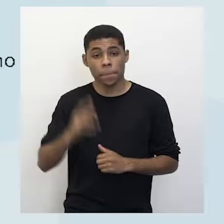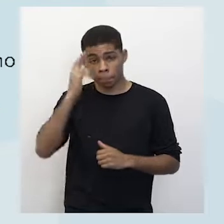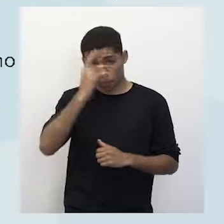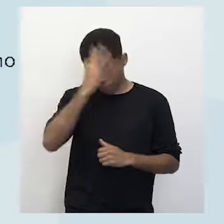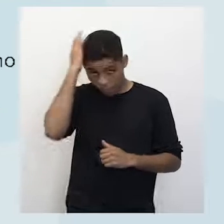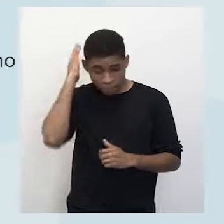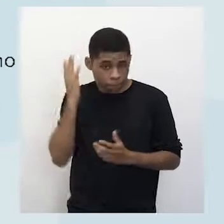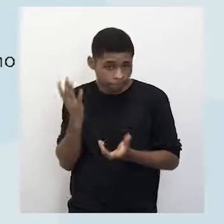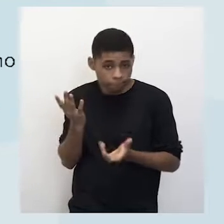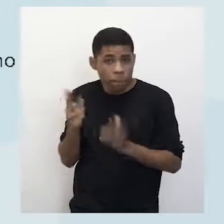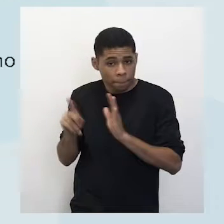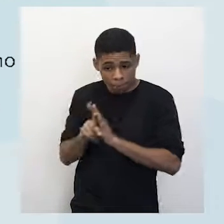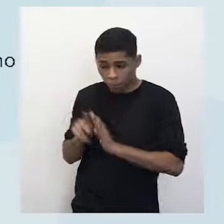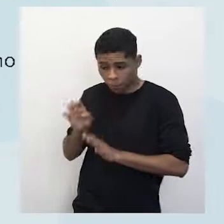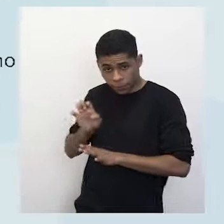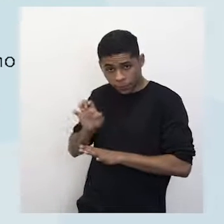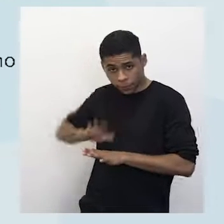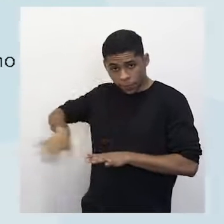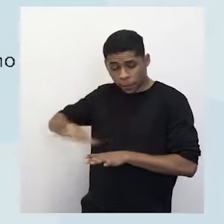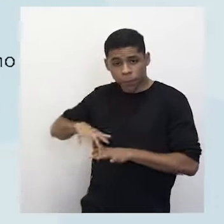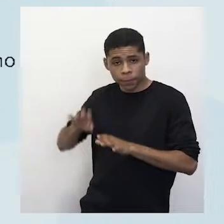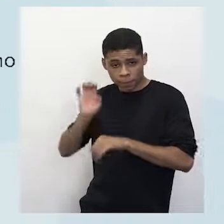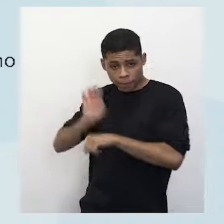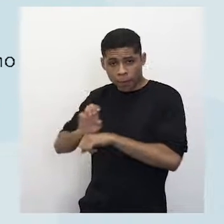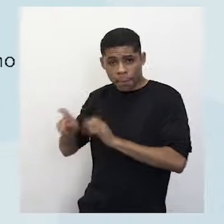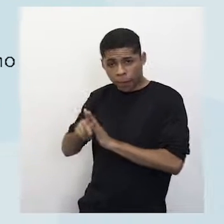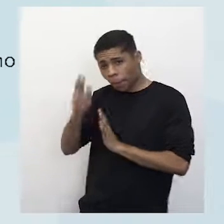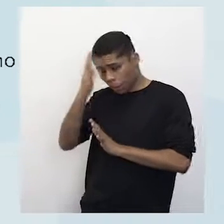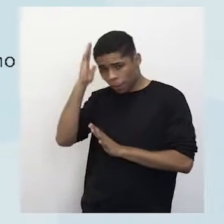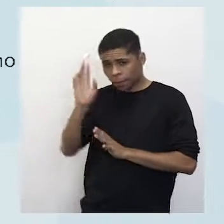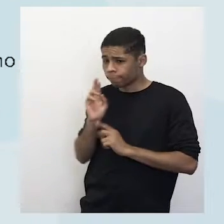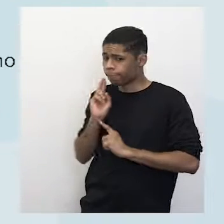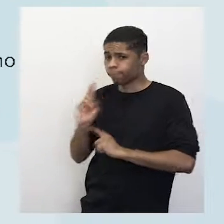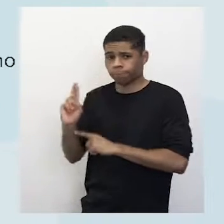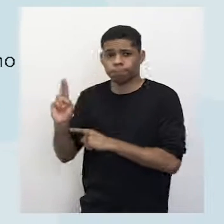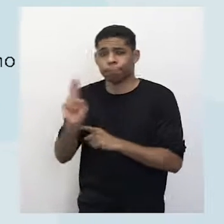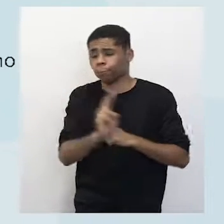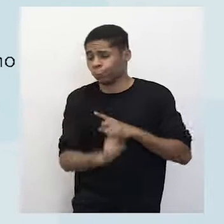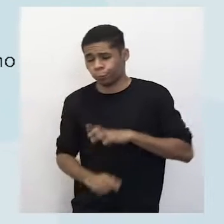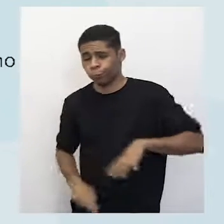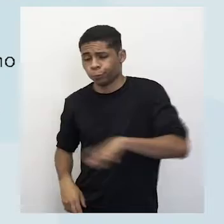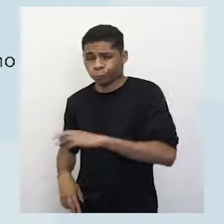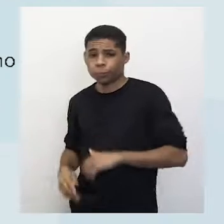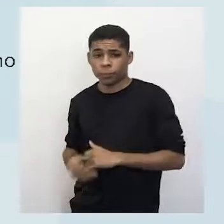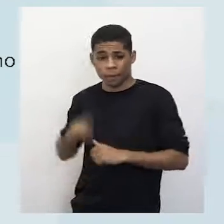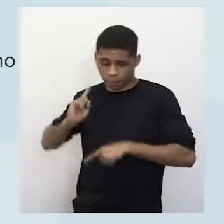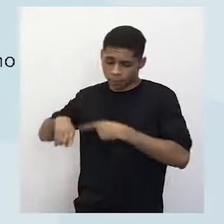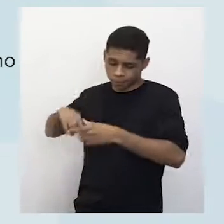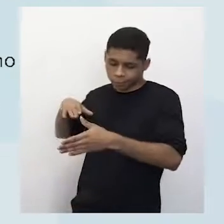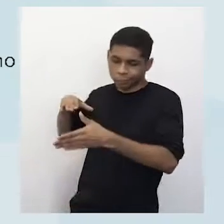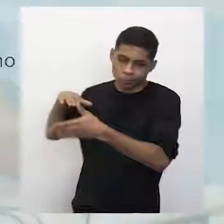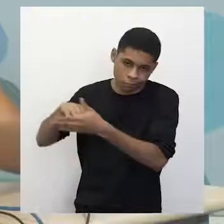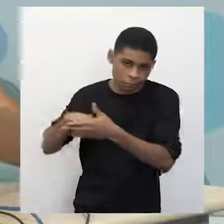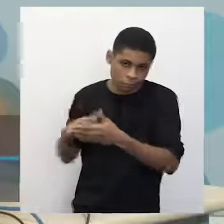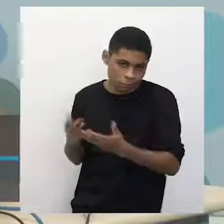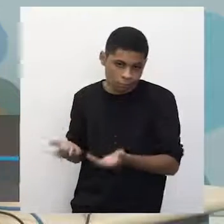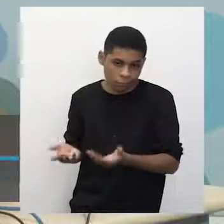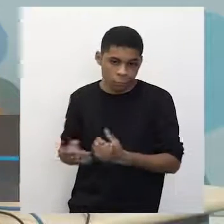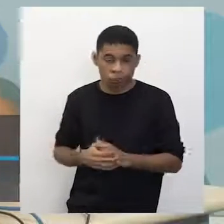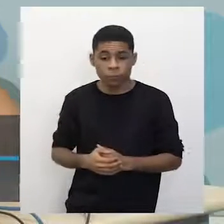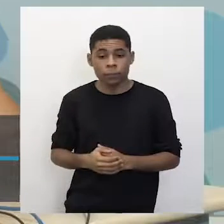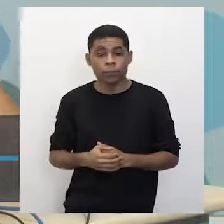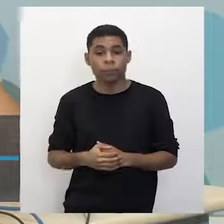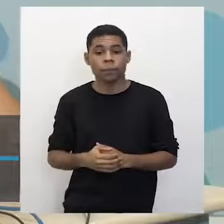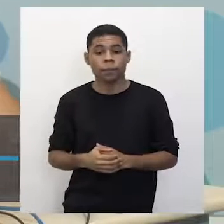era ao próprio Estado romano, que era dono de todas as terras ali do Império. Só que isso, como nós já vimos, foi